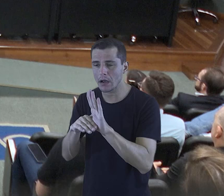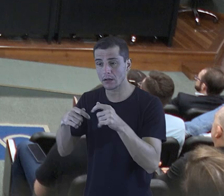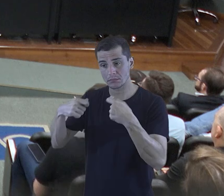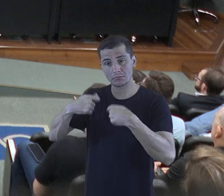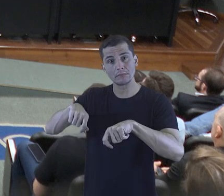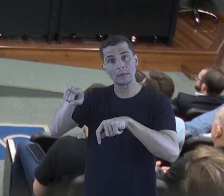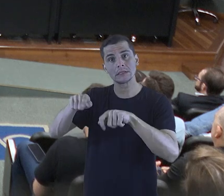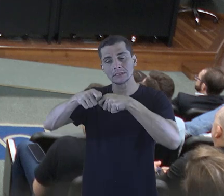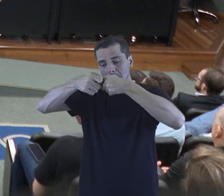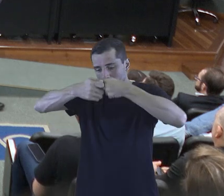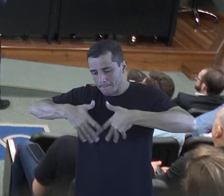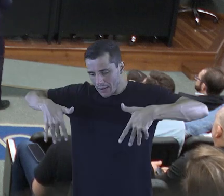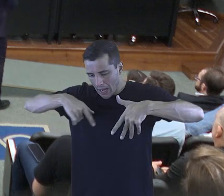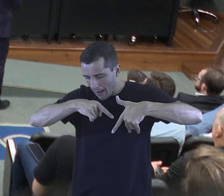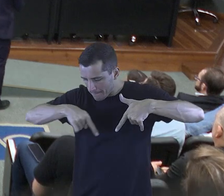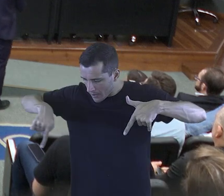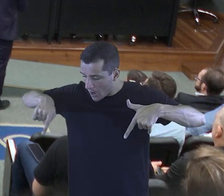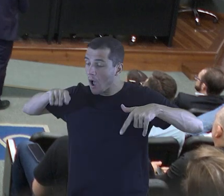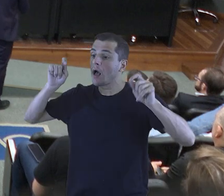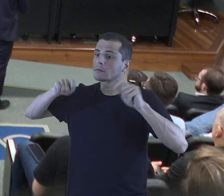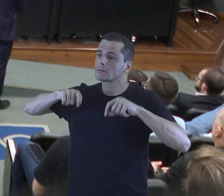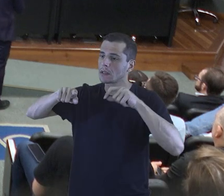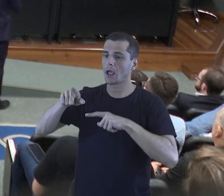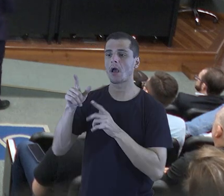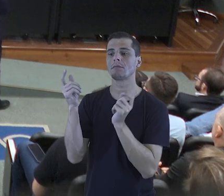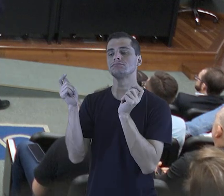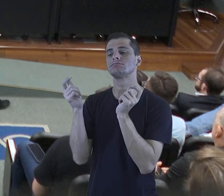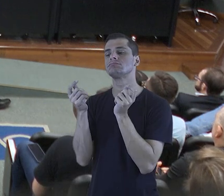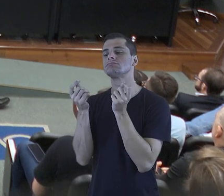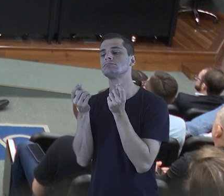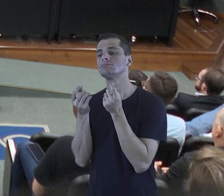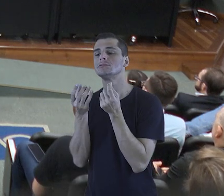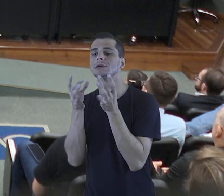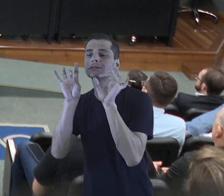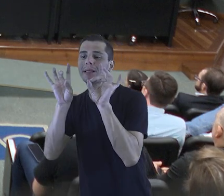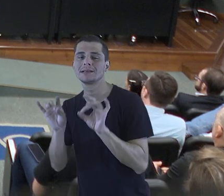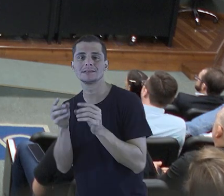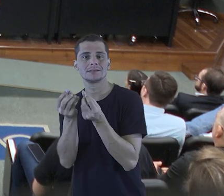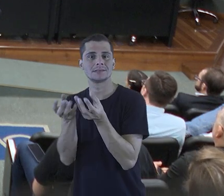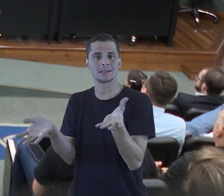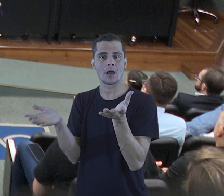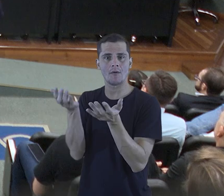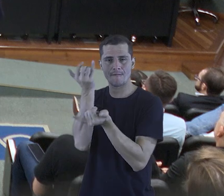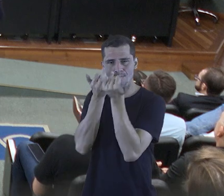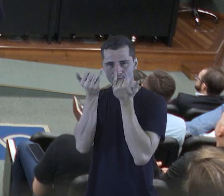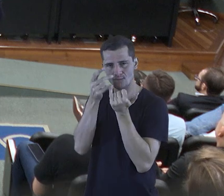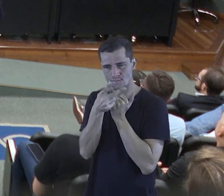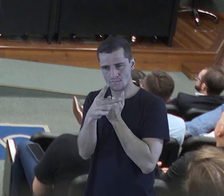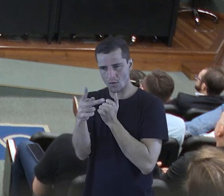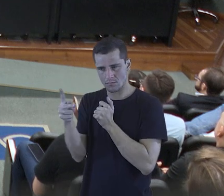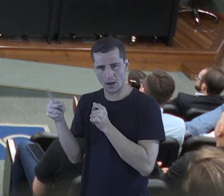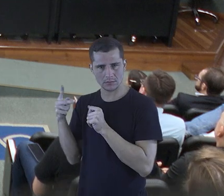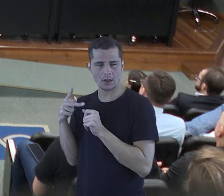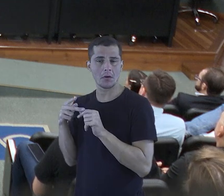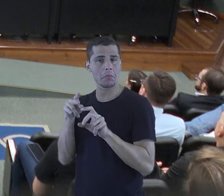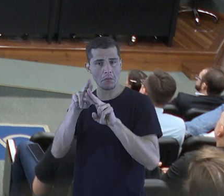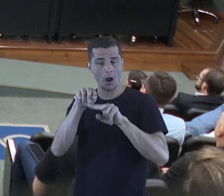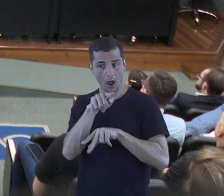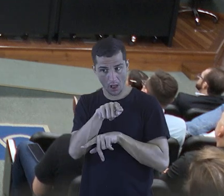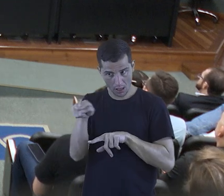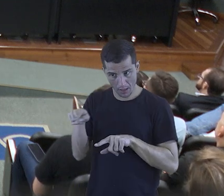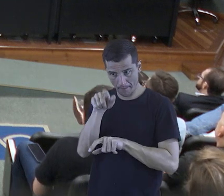isso tem que estar verificado, porque você tem que dar uma condição especial, porque aqui, como regra, você precisa do consentimento